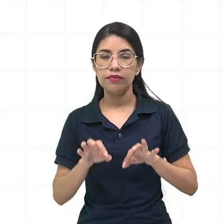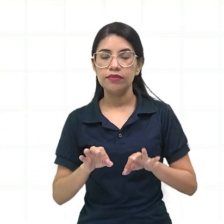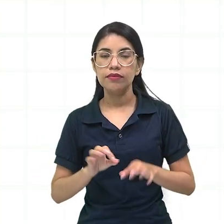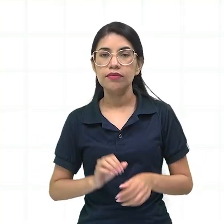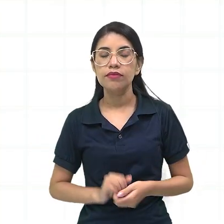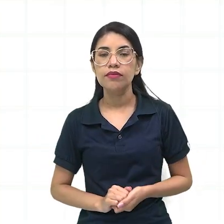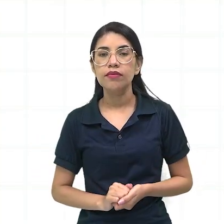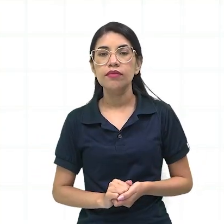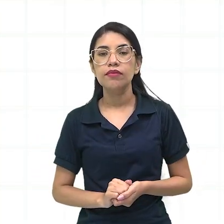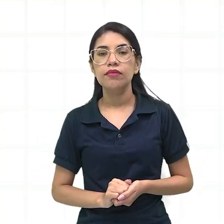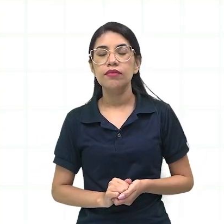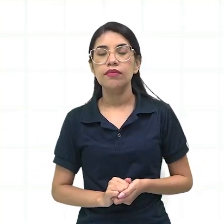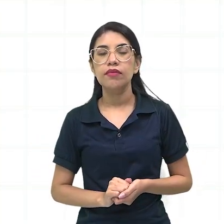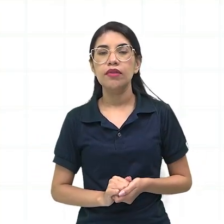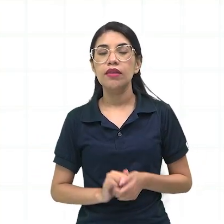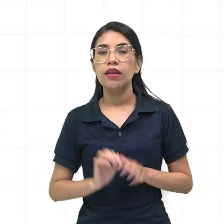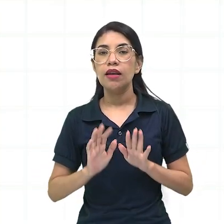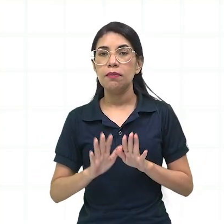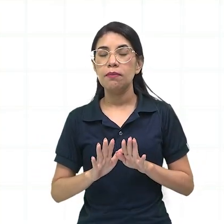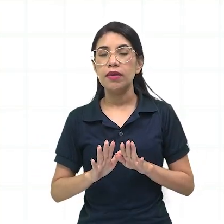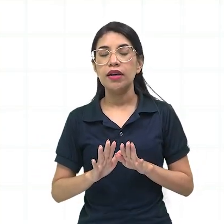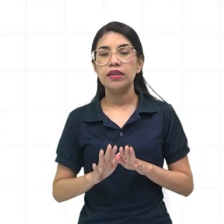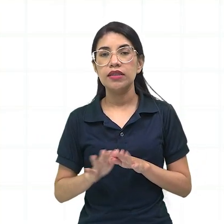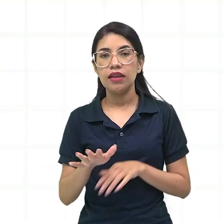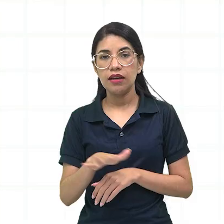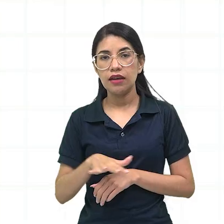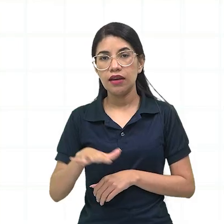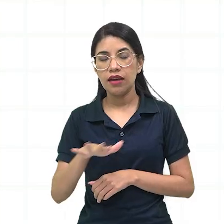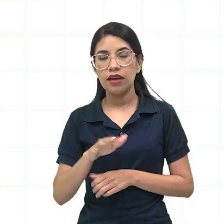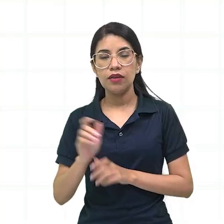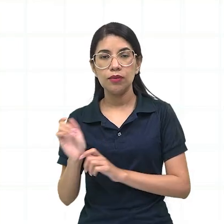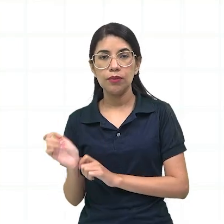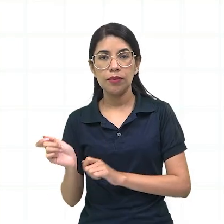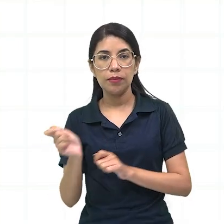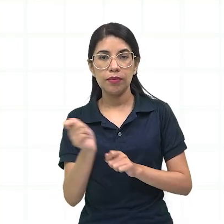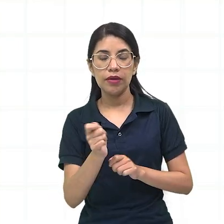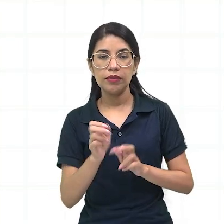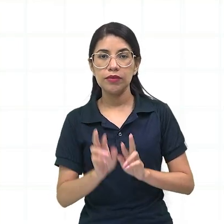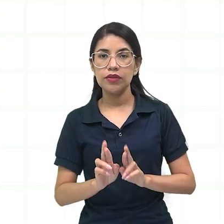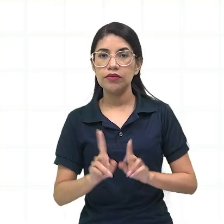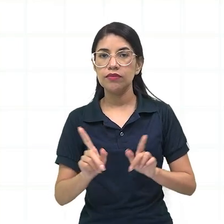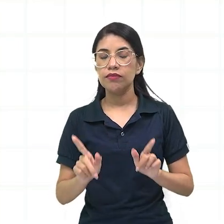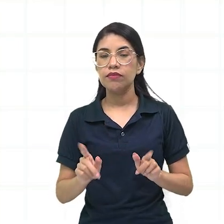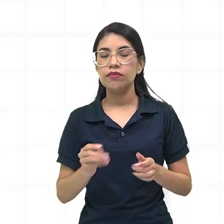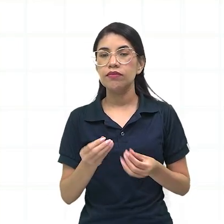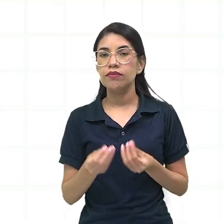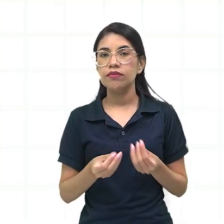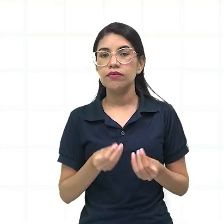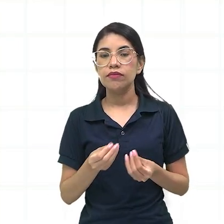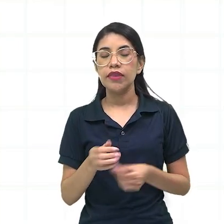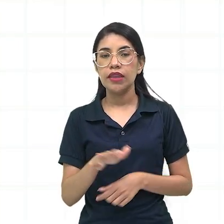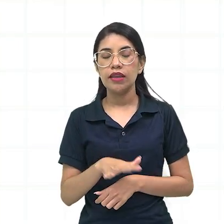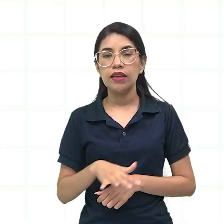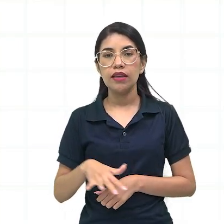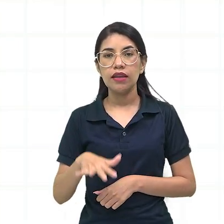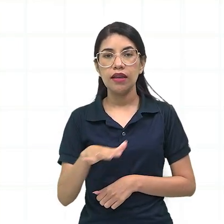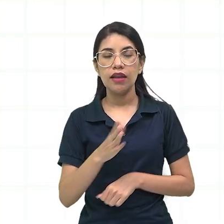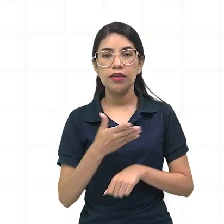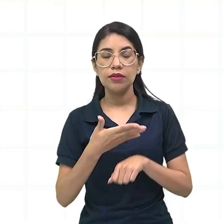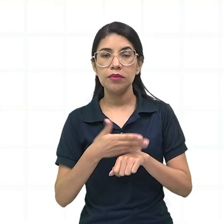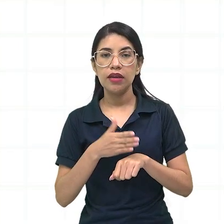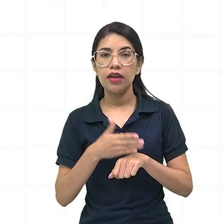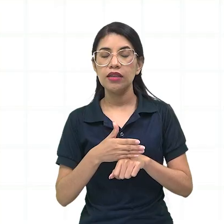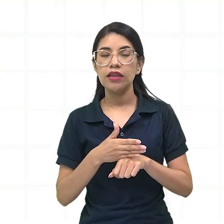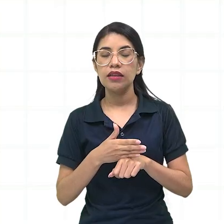né? Mas no beisebol não é assim. No beisebol, o campo deles tem